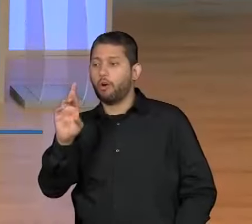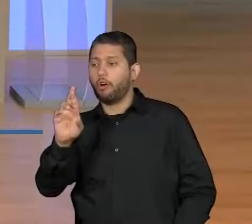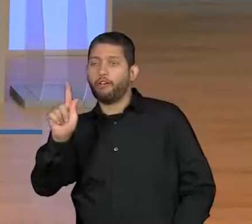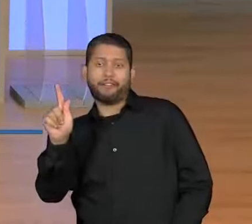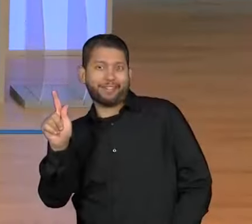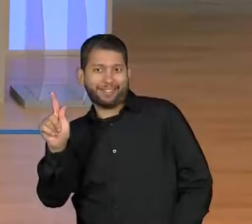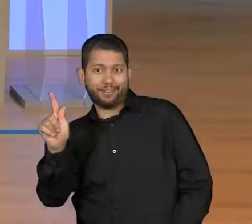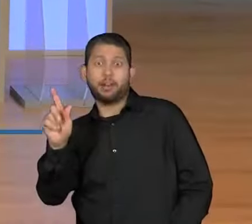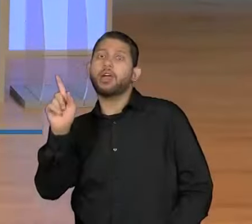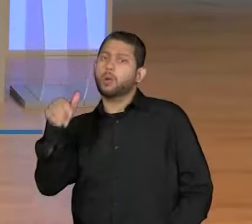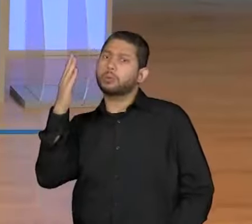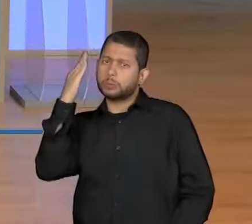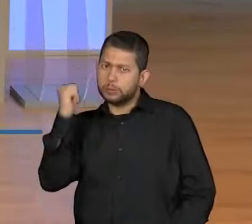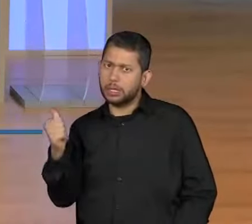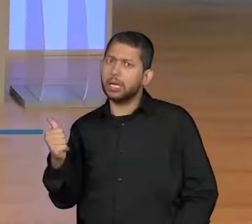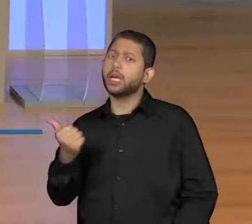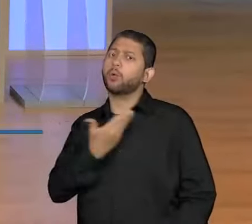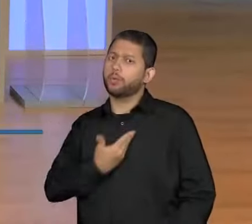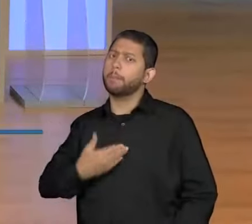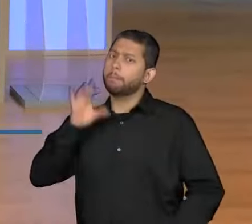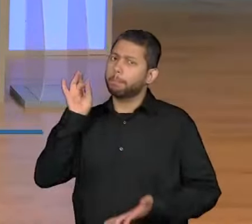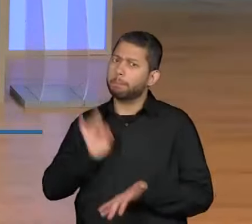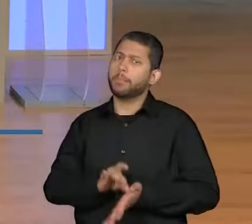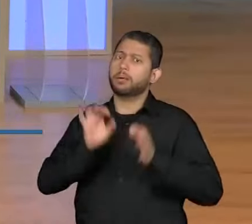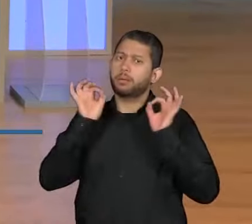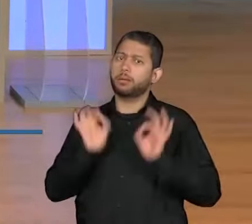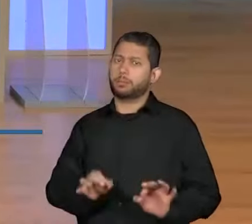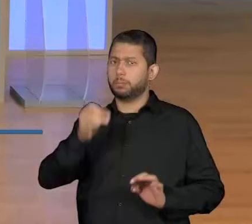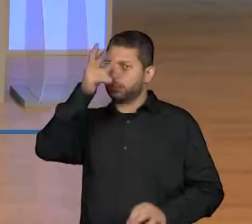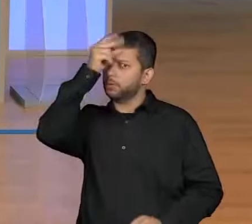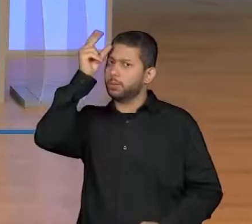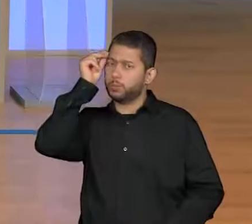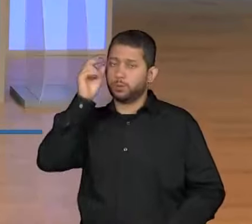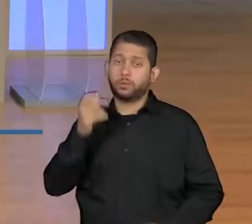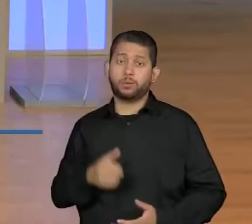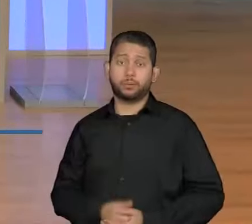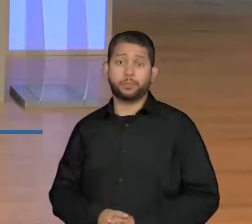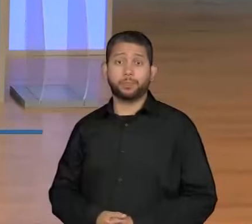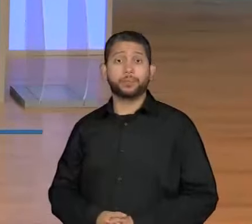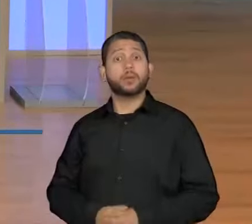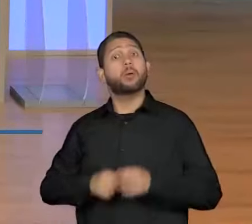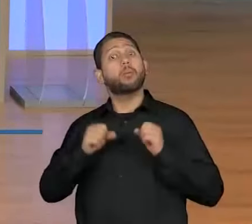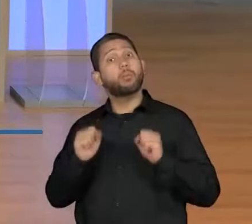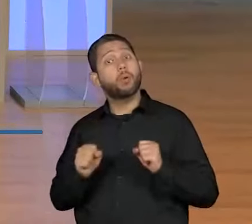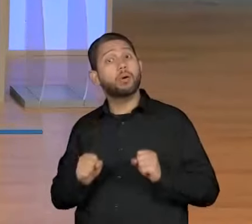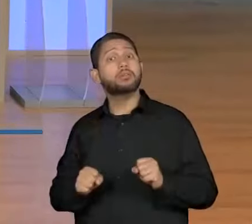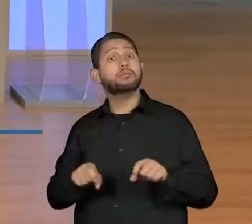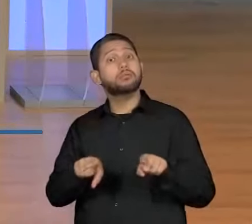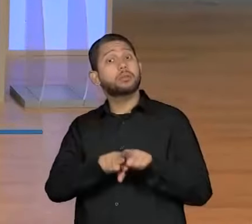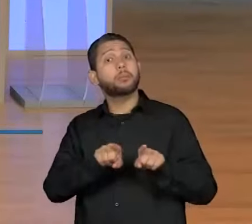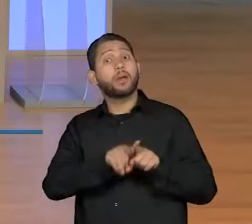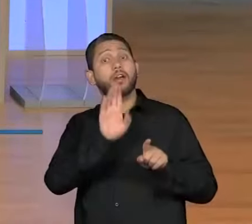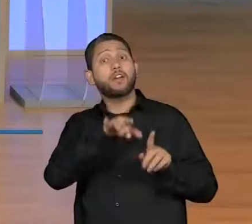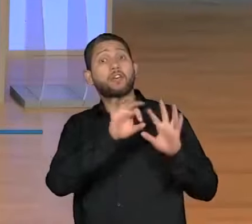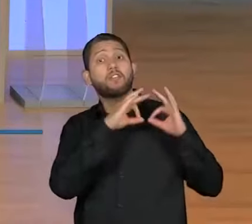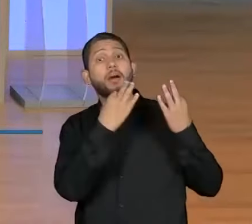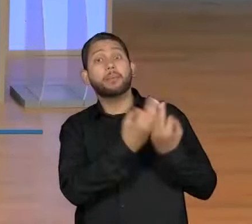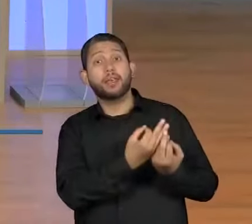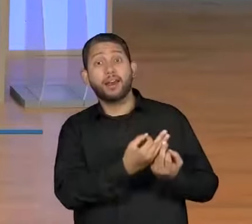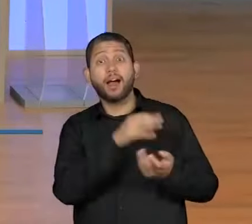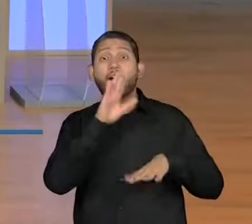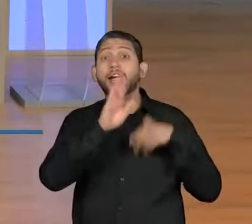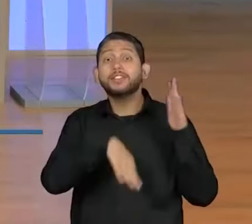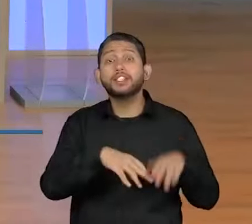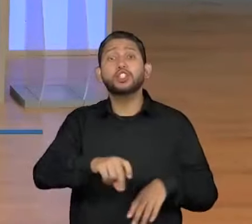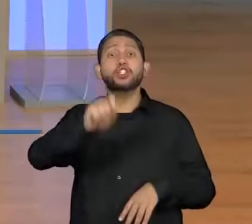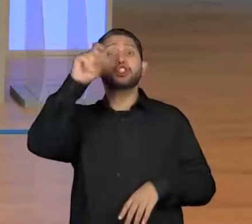um site do organização, governo, né? sim. Isso mesmo. E olha só, vocês podem pesquisar também junto aos familiares algumas fotos antigas que de repente